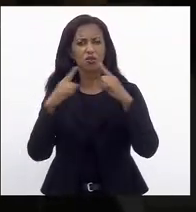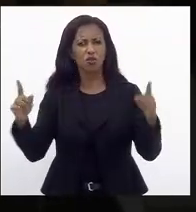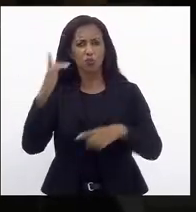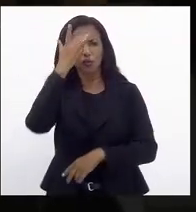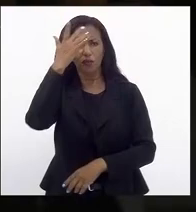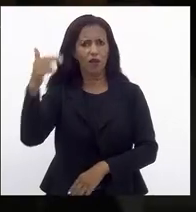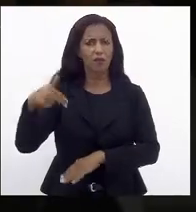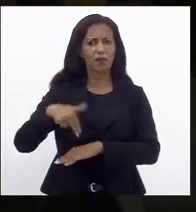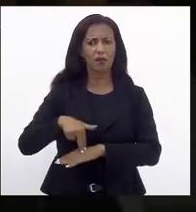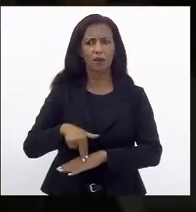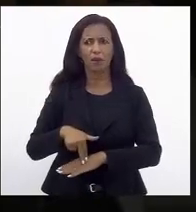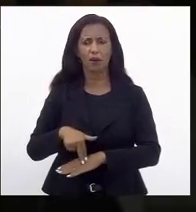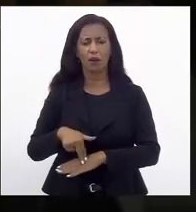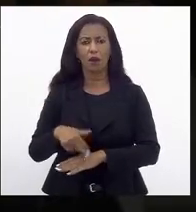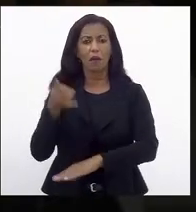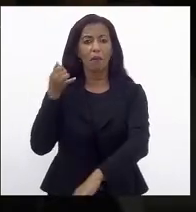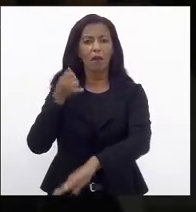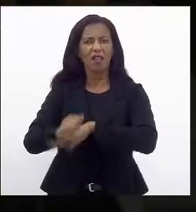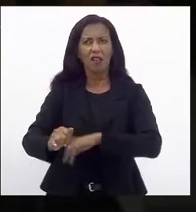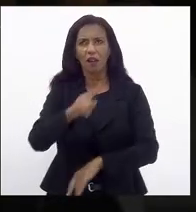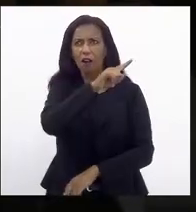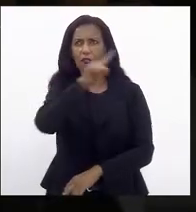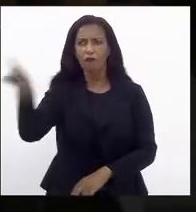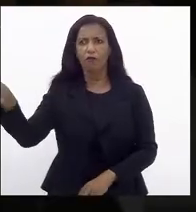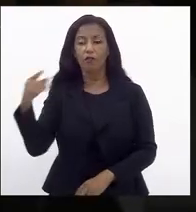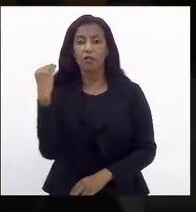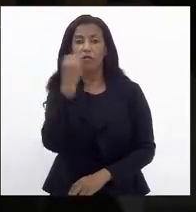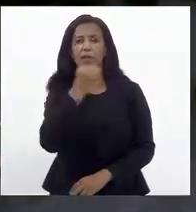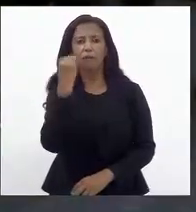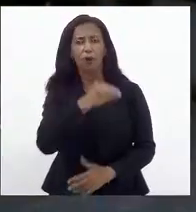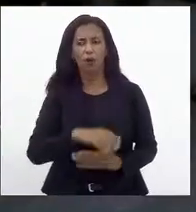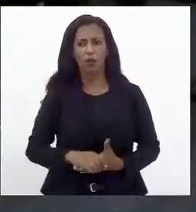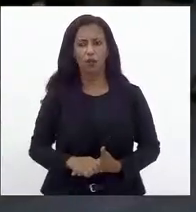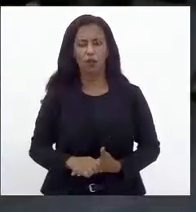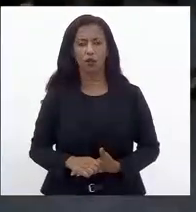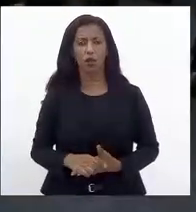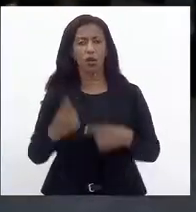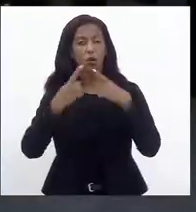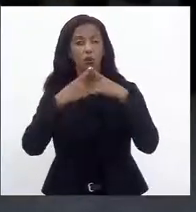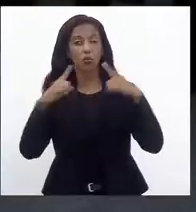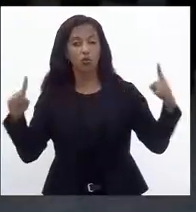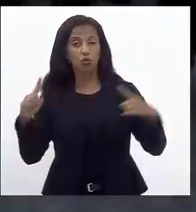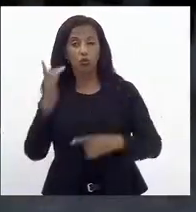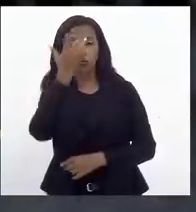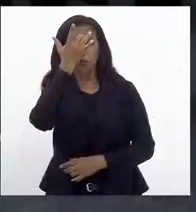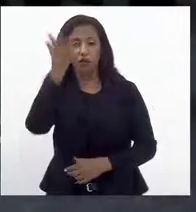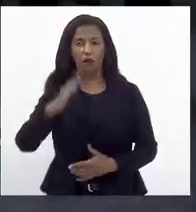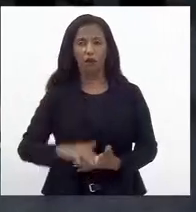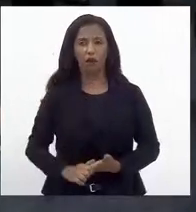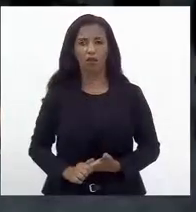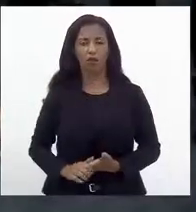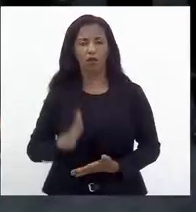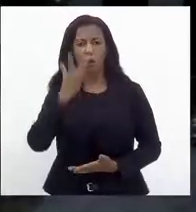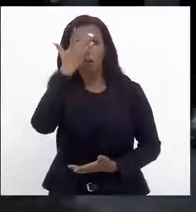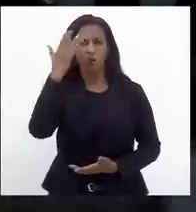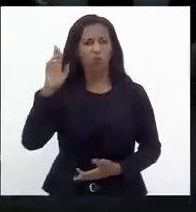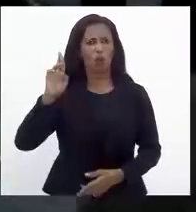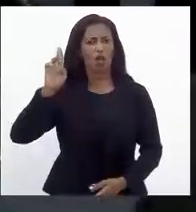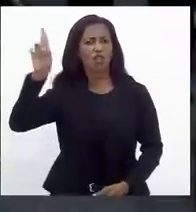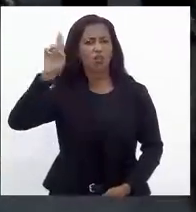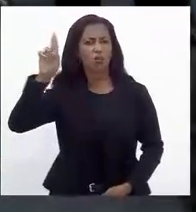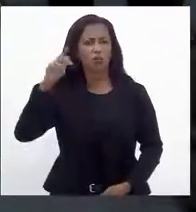faço aqui na legenda para reencarnar vocês é mole outras coisas o fácil de quem não tem